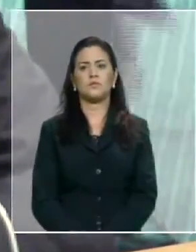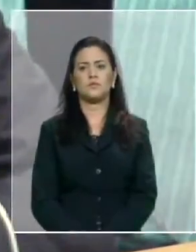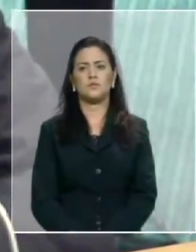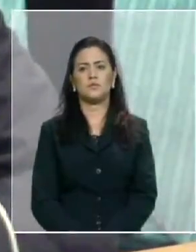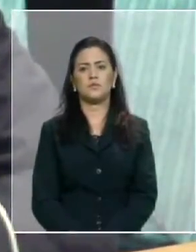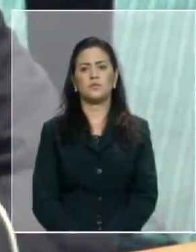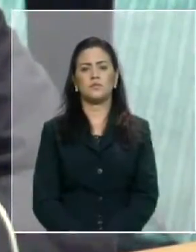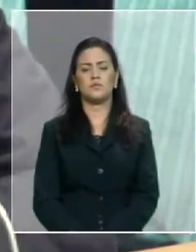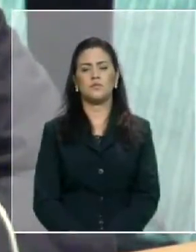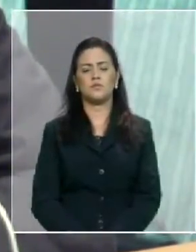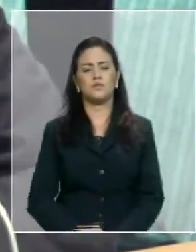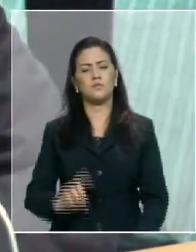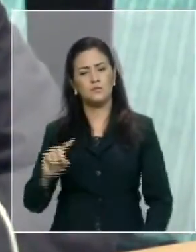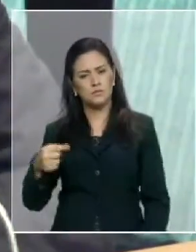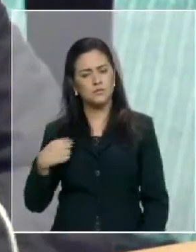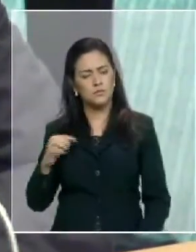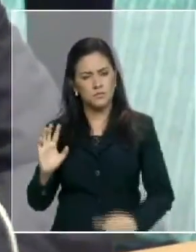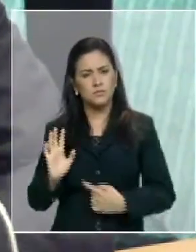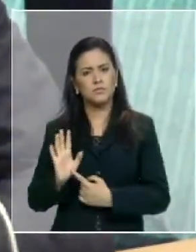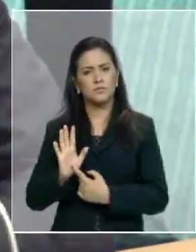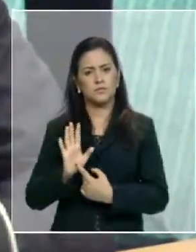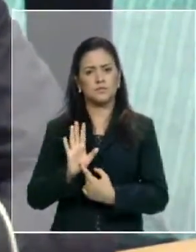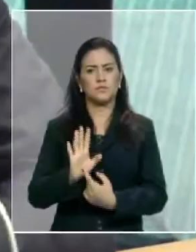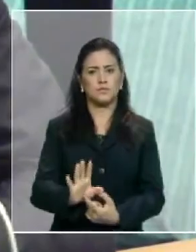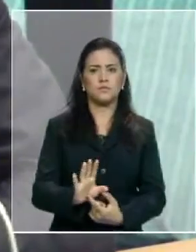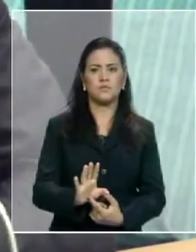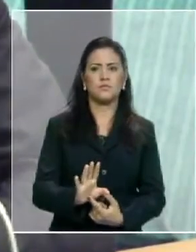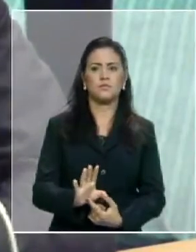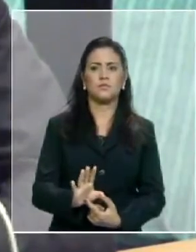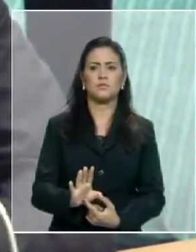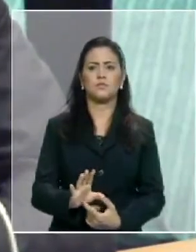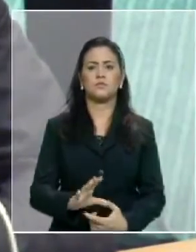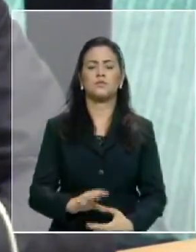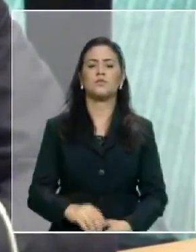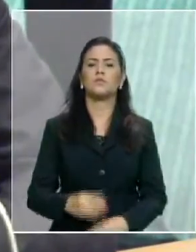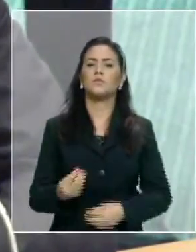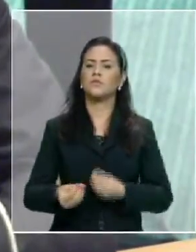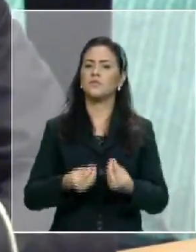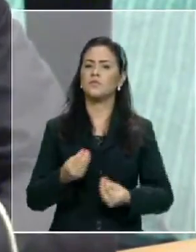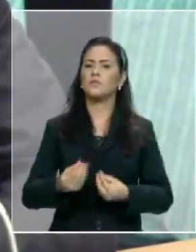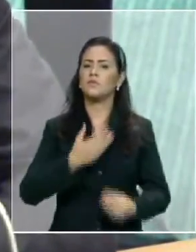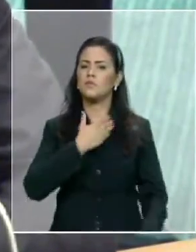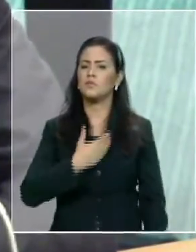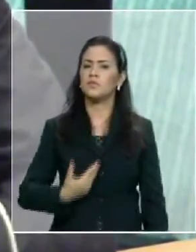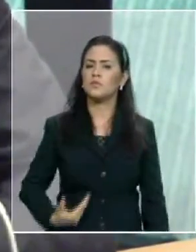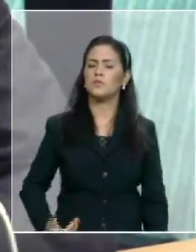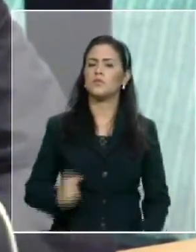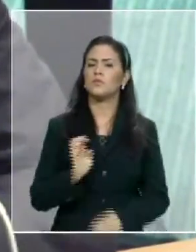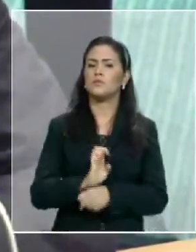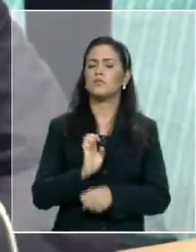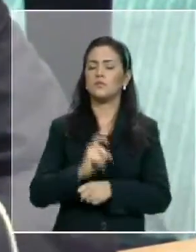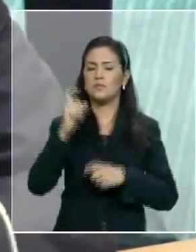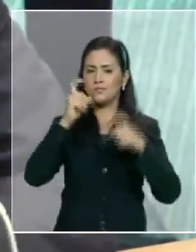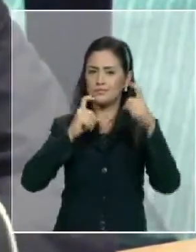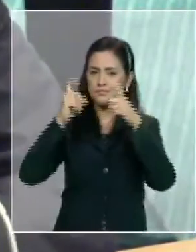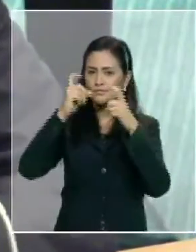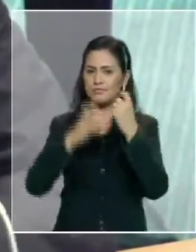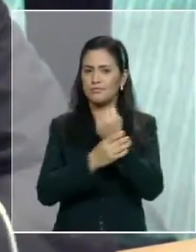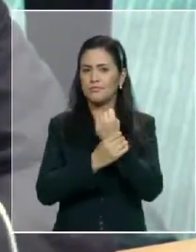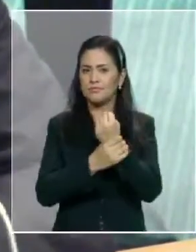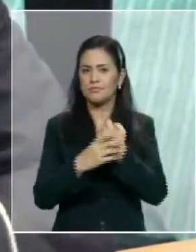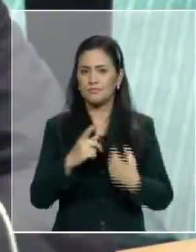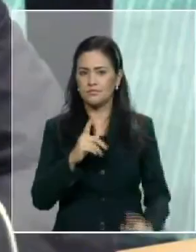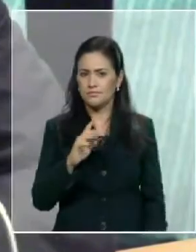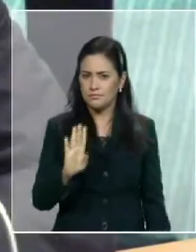e mostrar qual o quanto o governo do estado tem se preocupado com a segurança pública. Só para